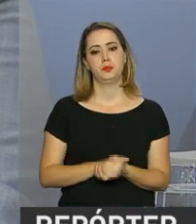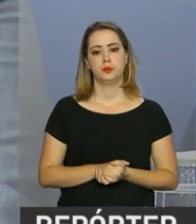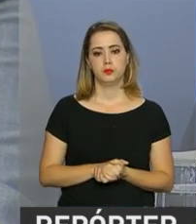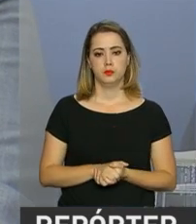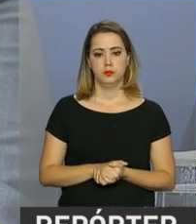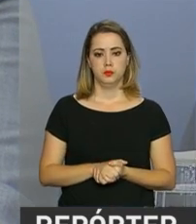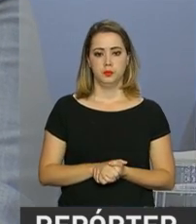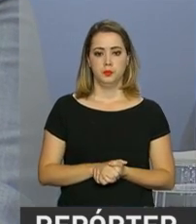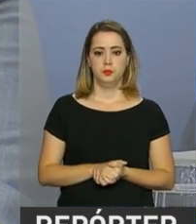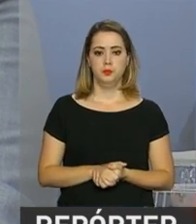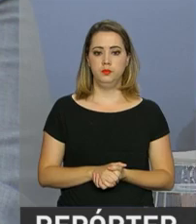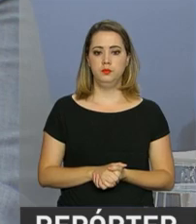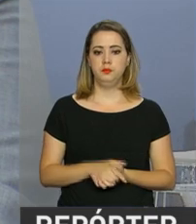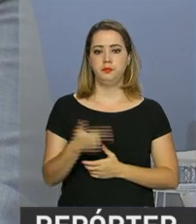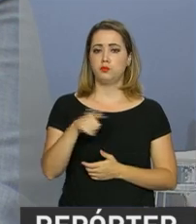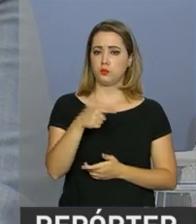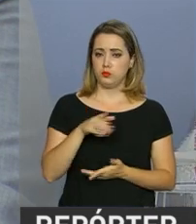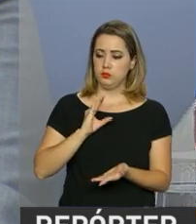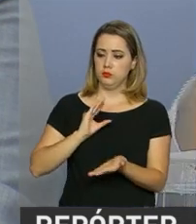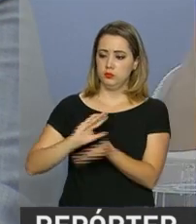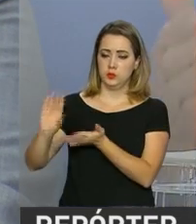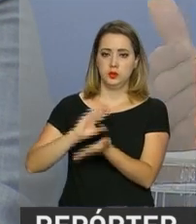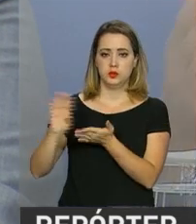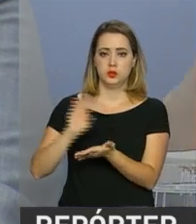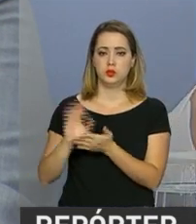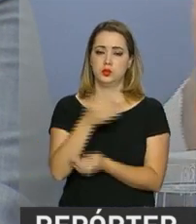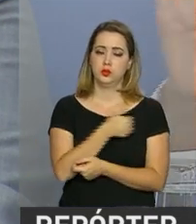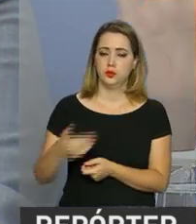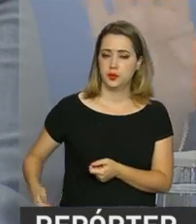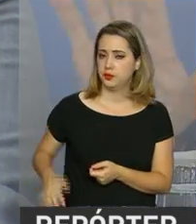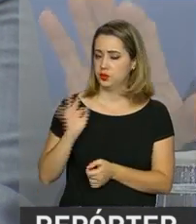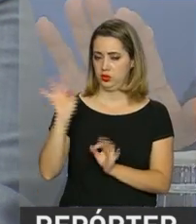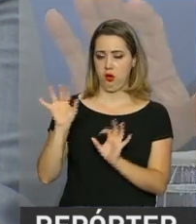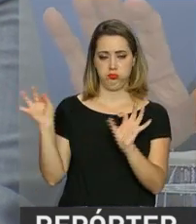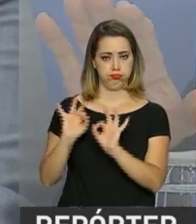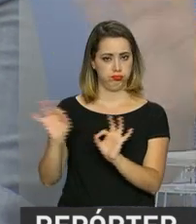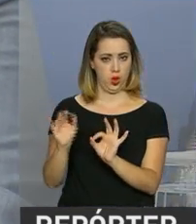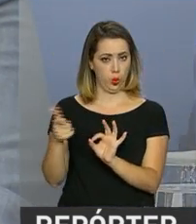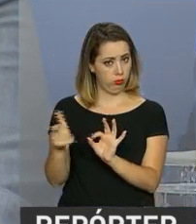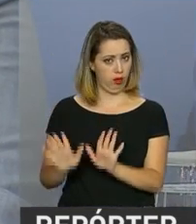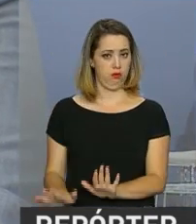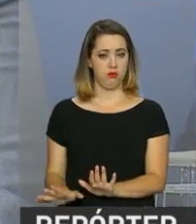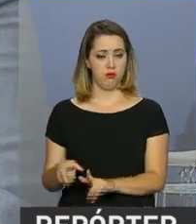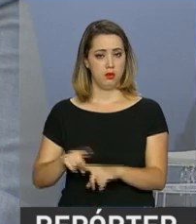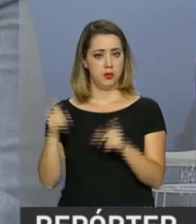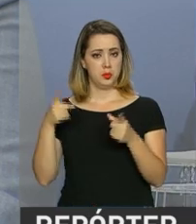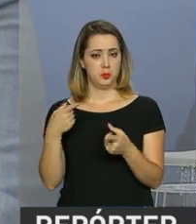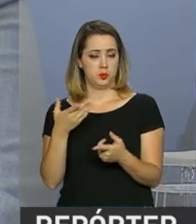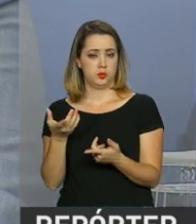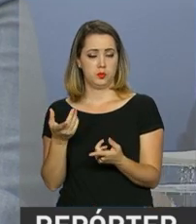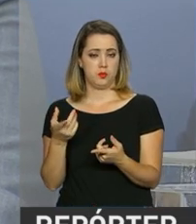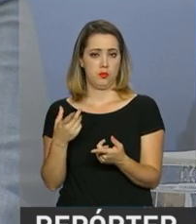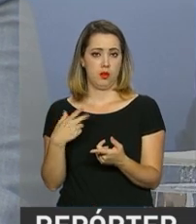aporte de recursos da União a união não vai prejudicar o seu ajuste fiscal para endereçar a questão